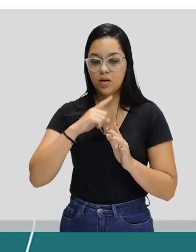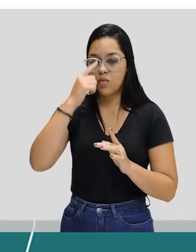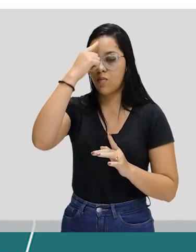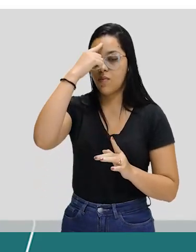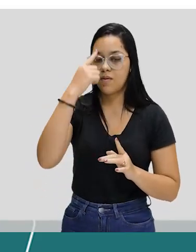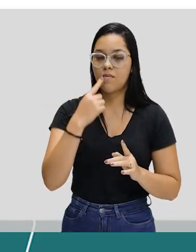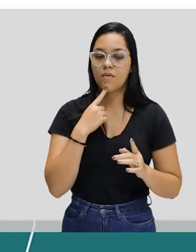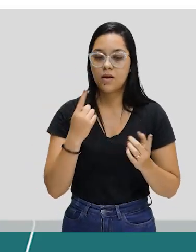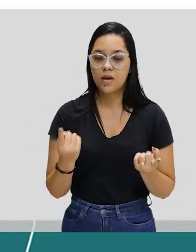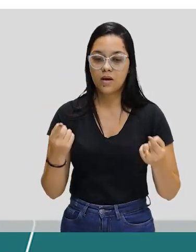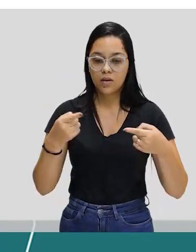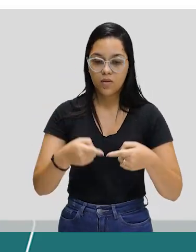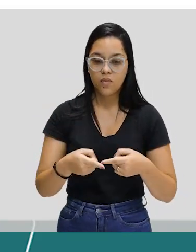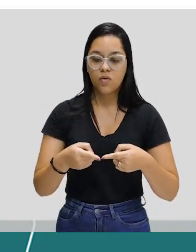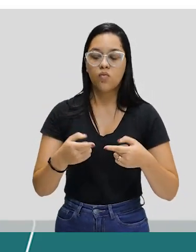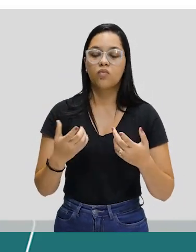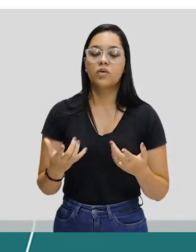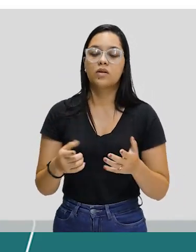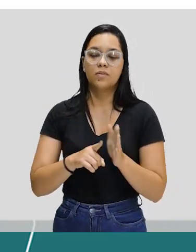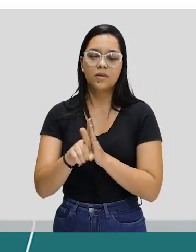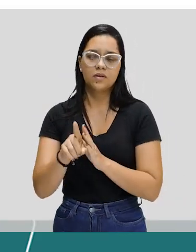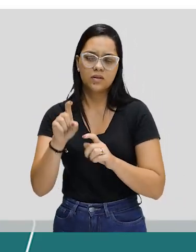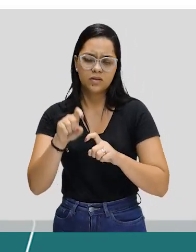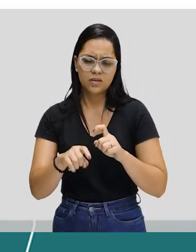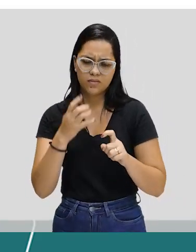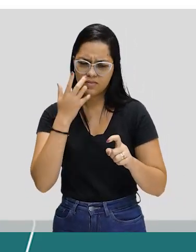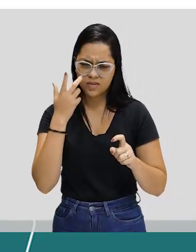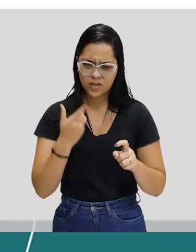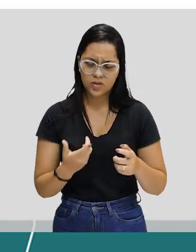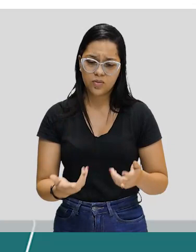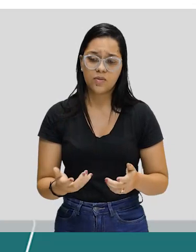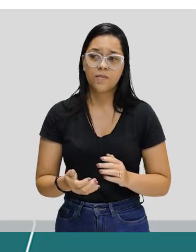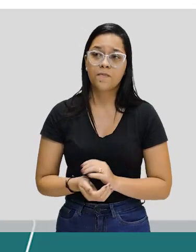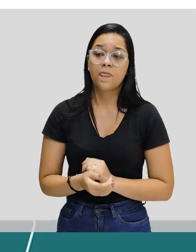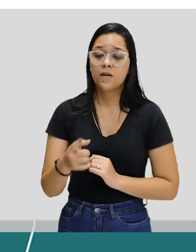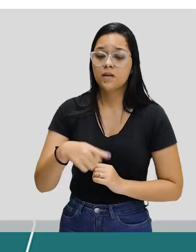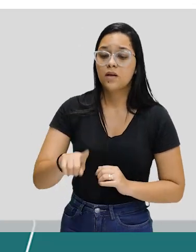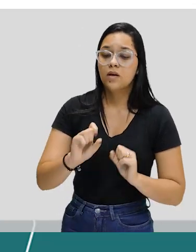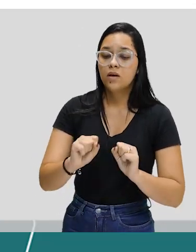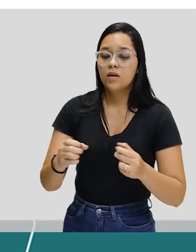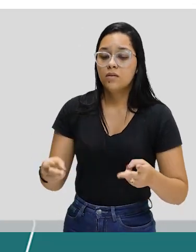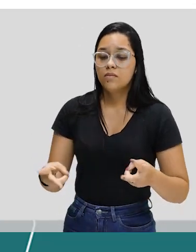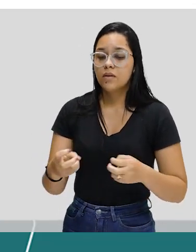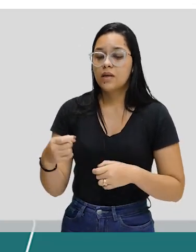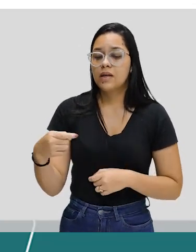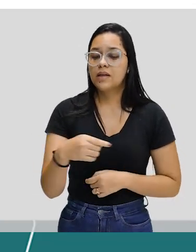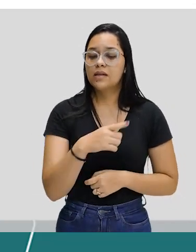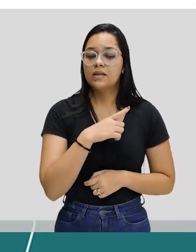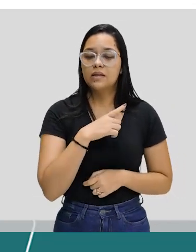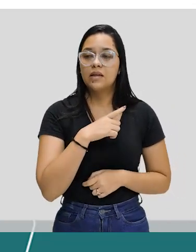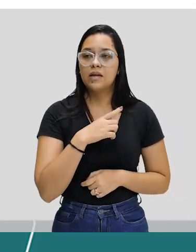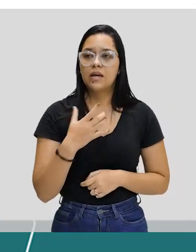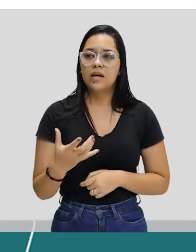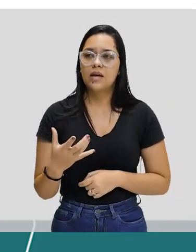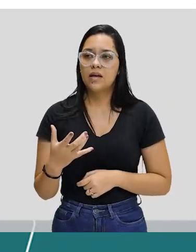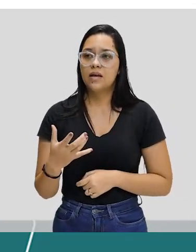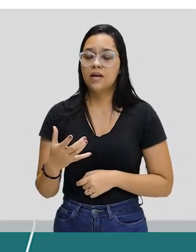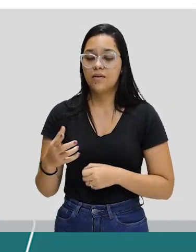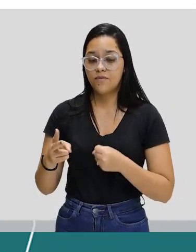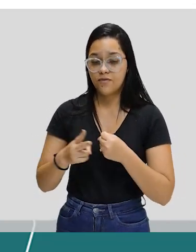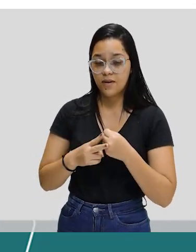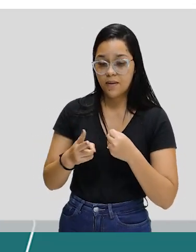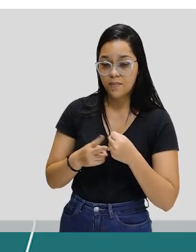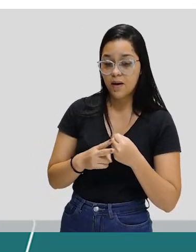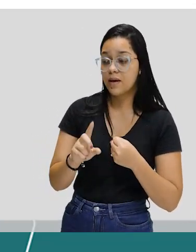que é contra a exploração sexual infantil, né? Vocês percebem que nesse cartaz nós temos a composição